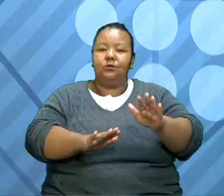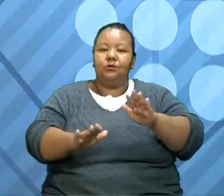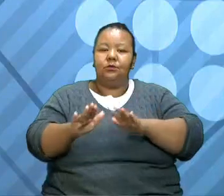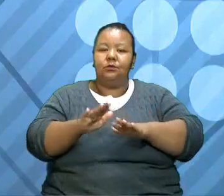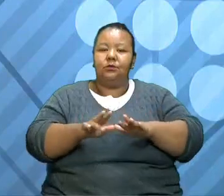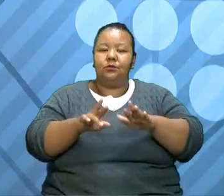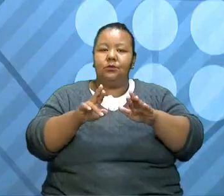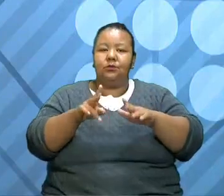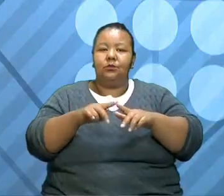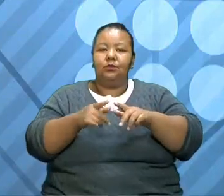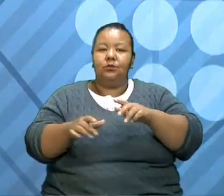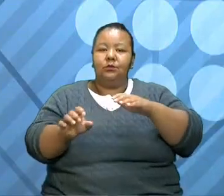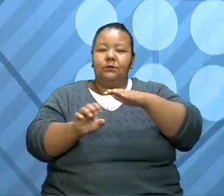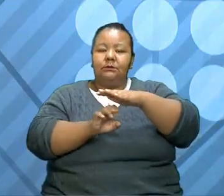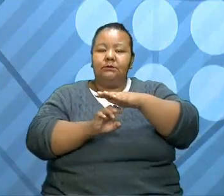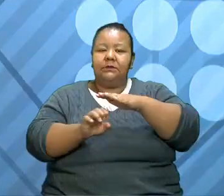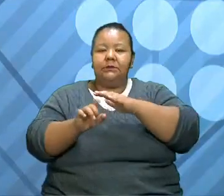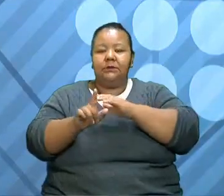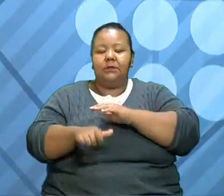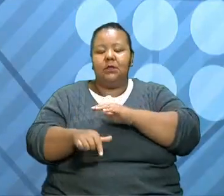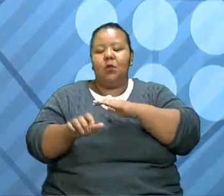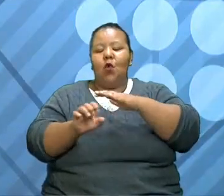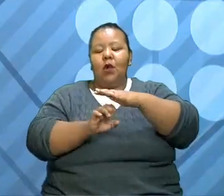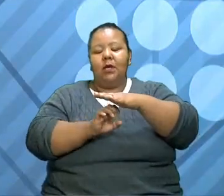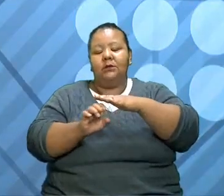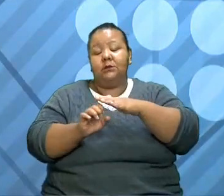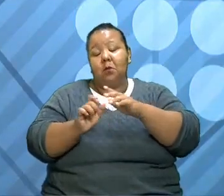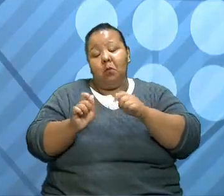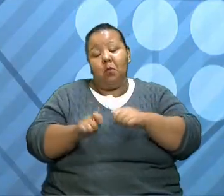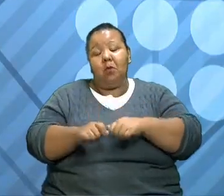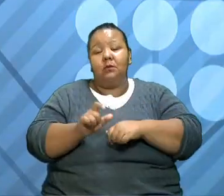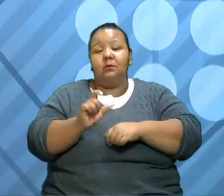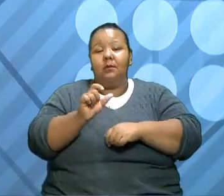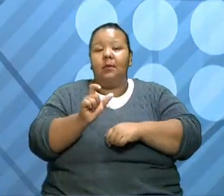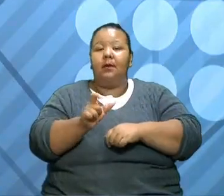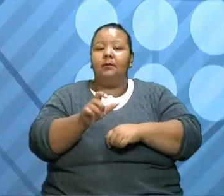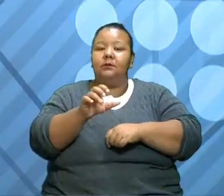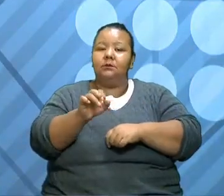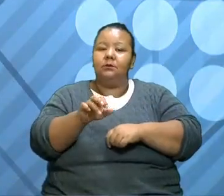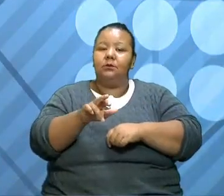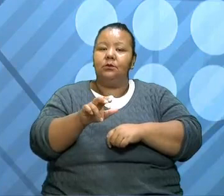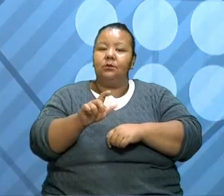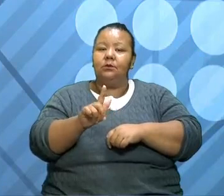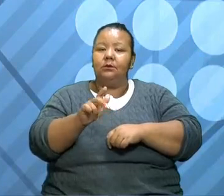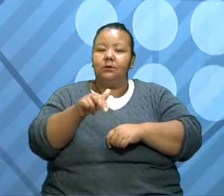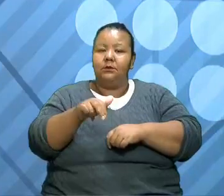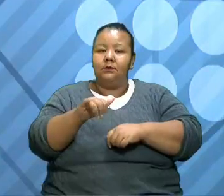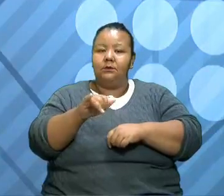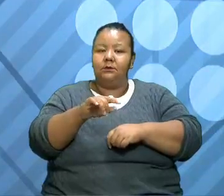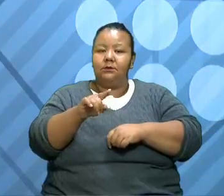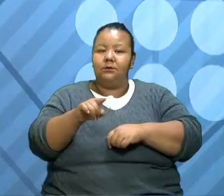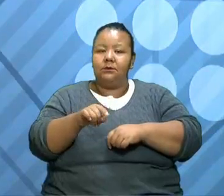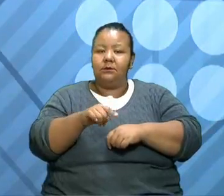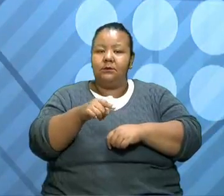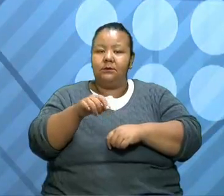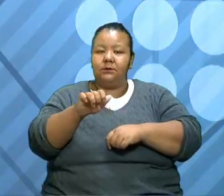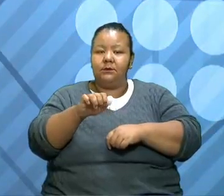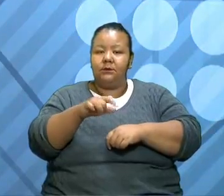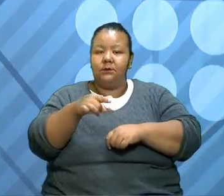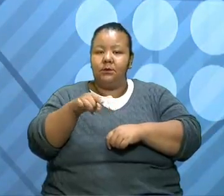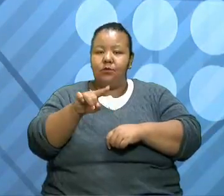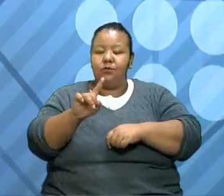uma entidade, como uma empresa, como uma corporação, que vai utilizar os seus recursos junto com os